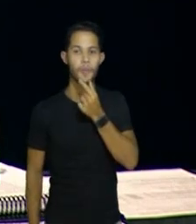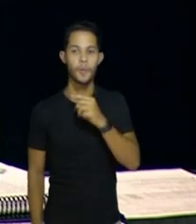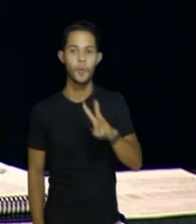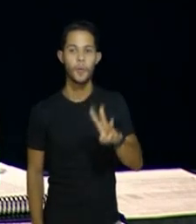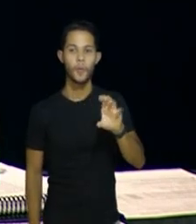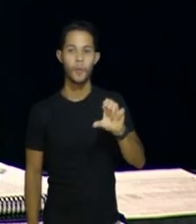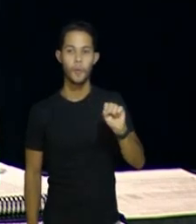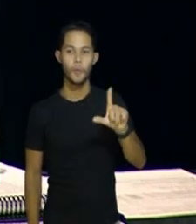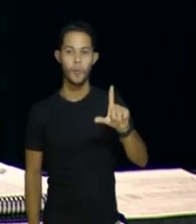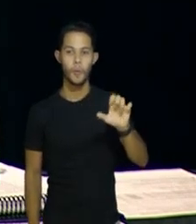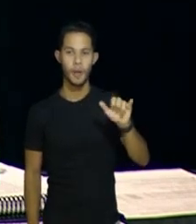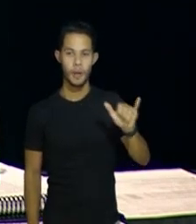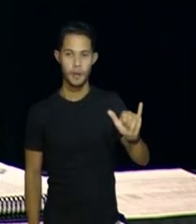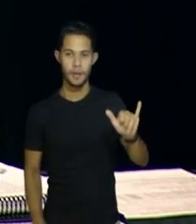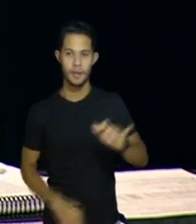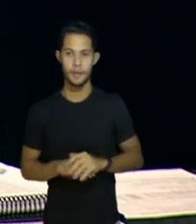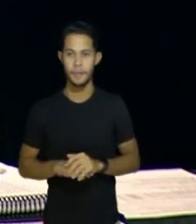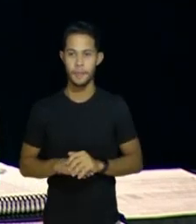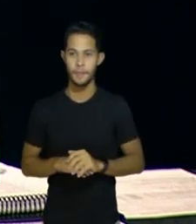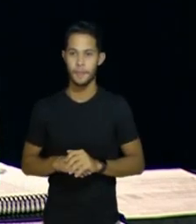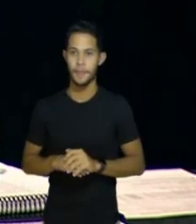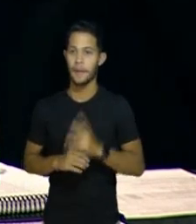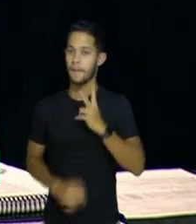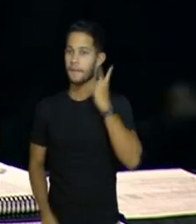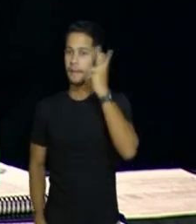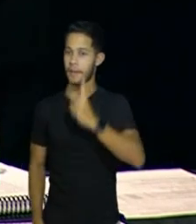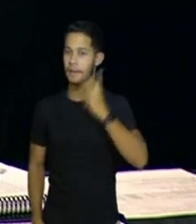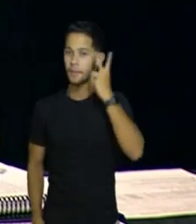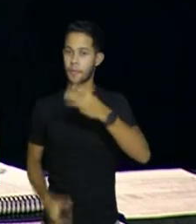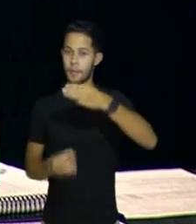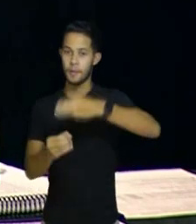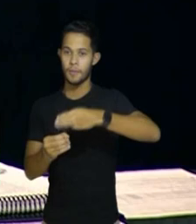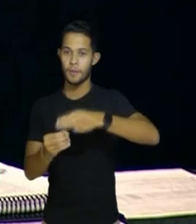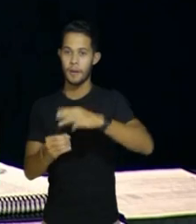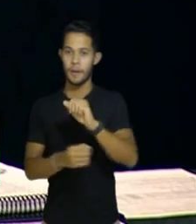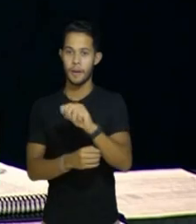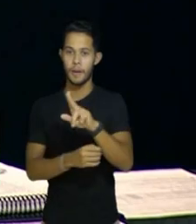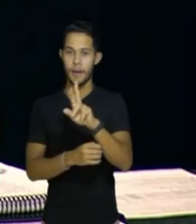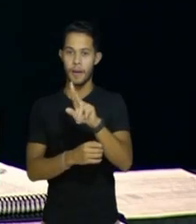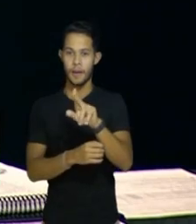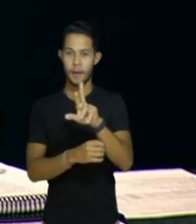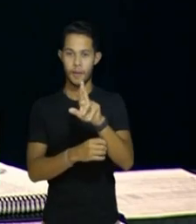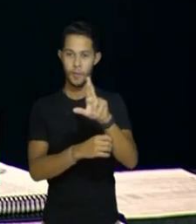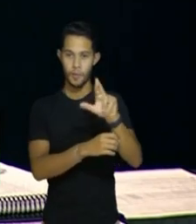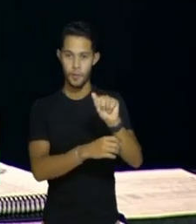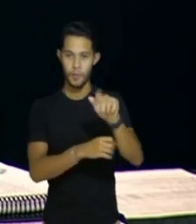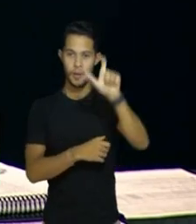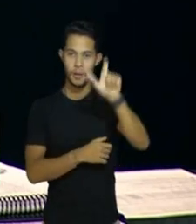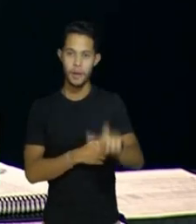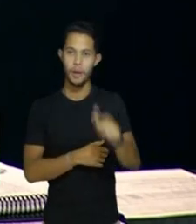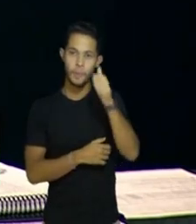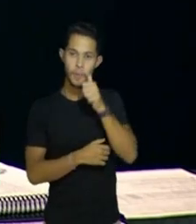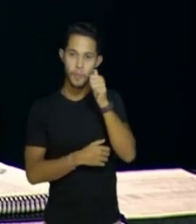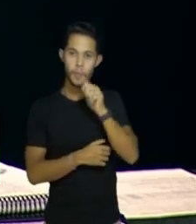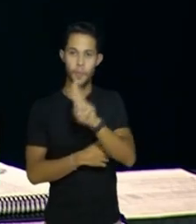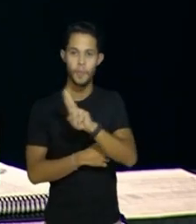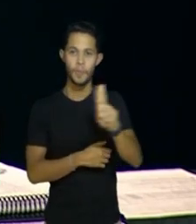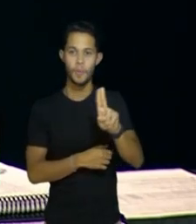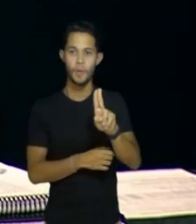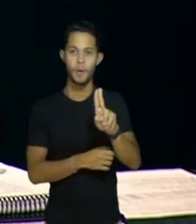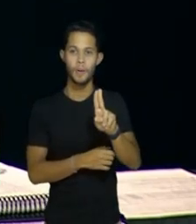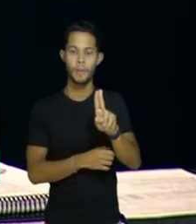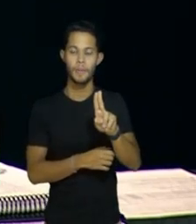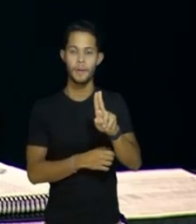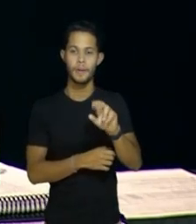Merini, senhora vereadora do município de Ascurra, Patrícia Nunes Bassani, senhora vereadora